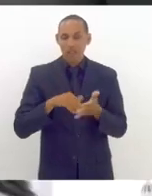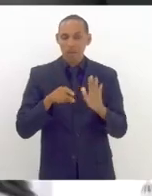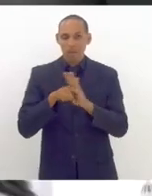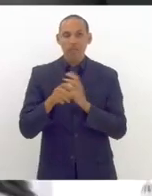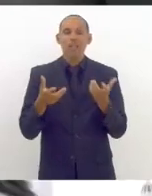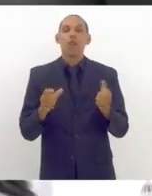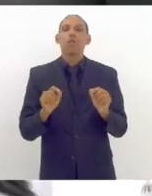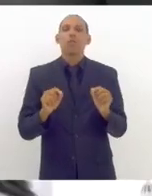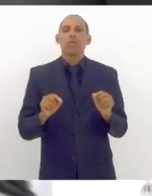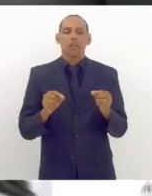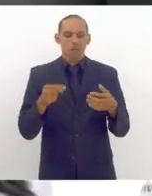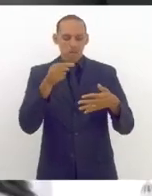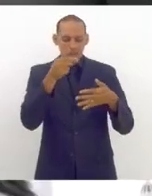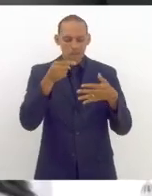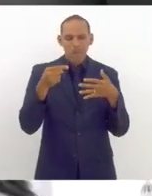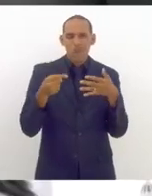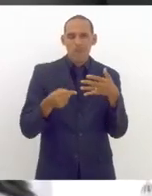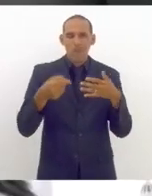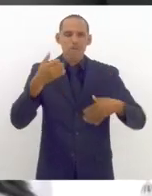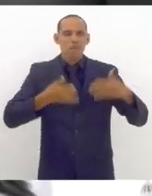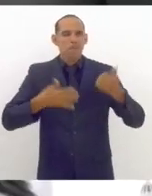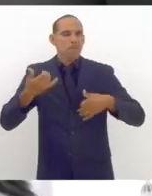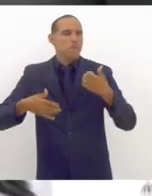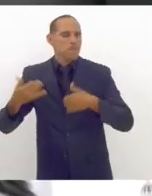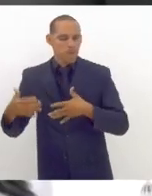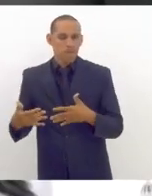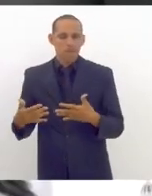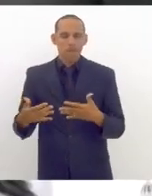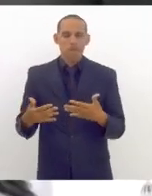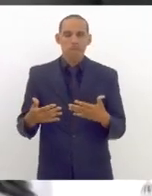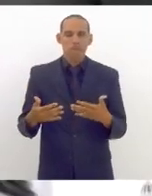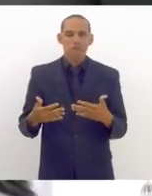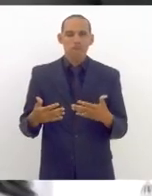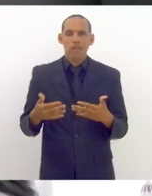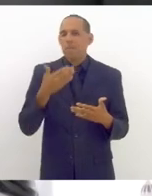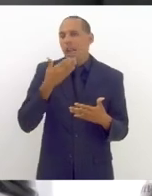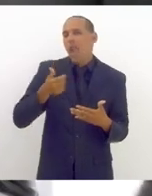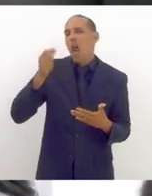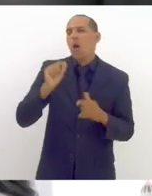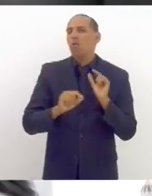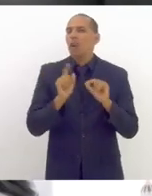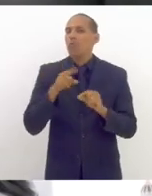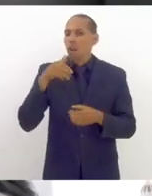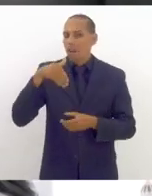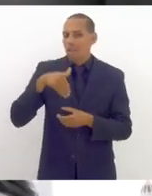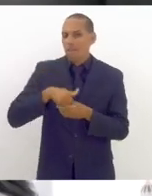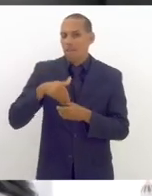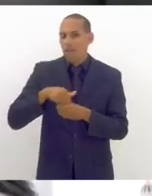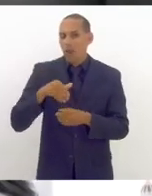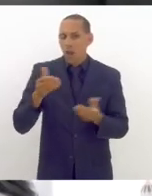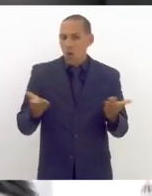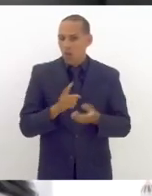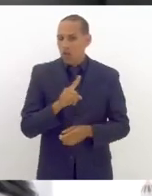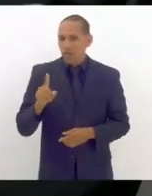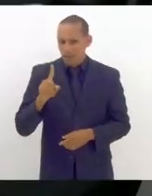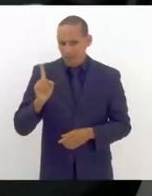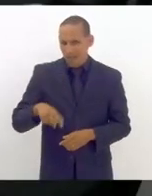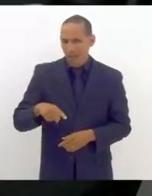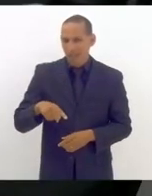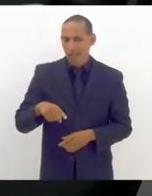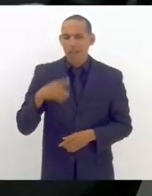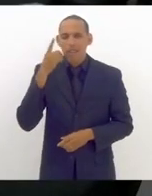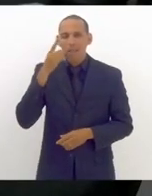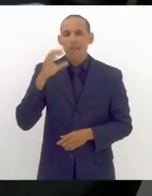diante dessas colocações que ele fez aqui seria o mais prudente a gente não votar essa matéria hoje Deputado Chico